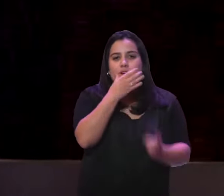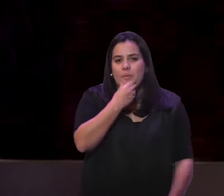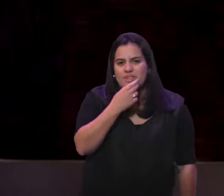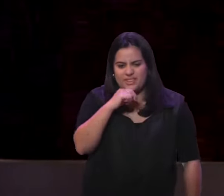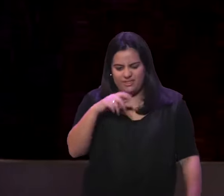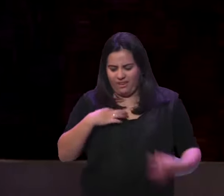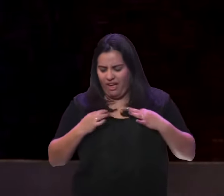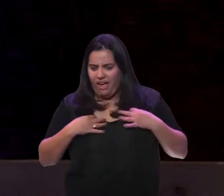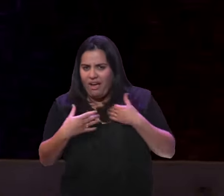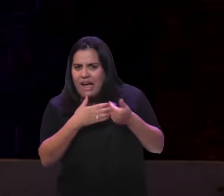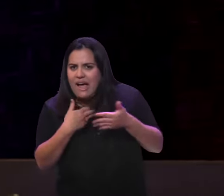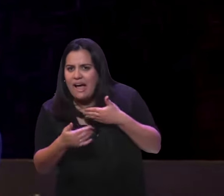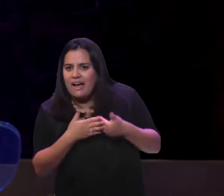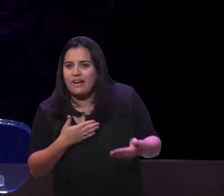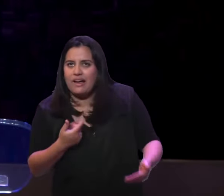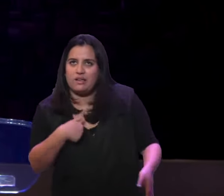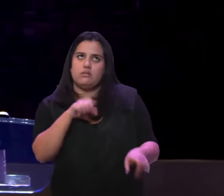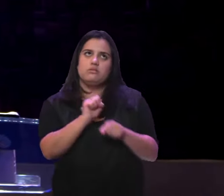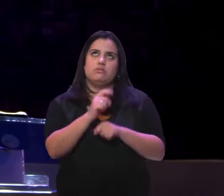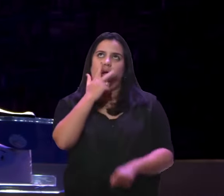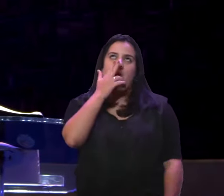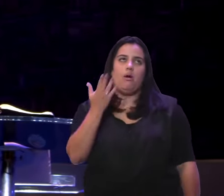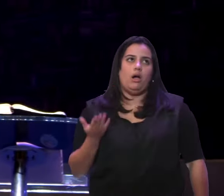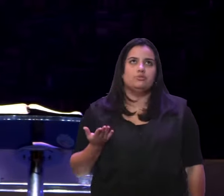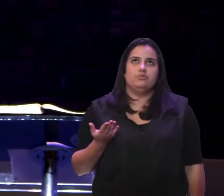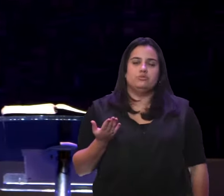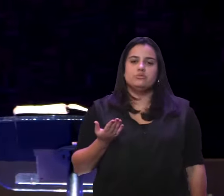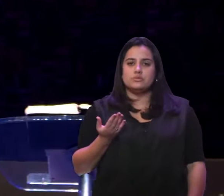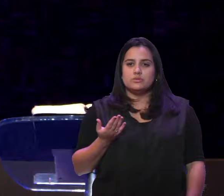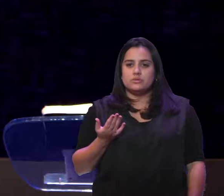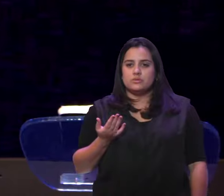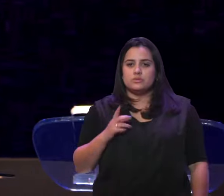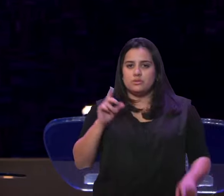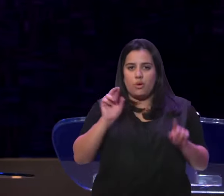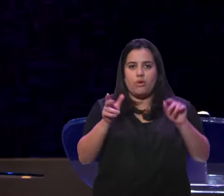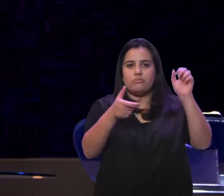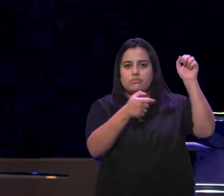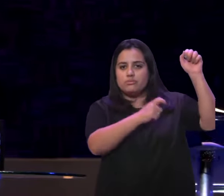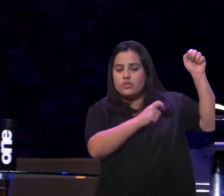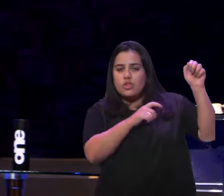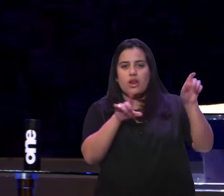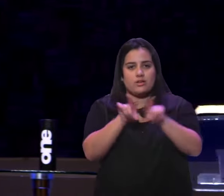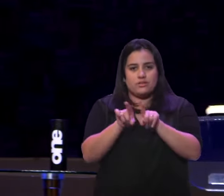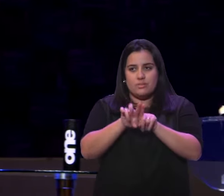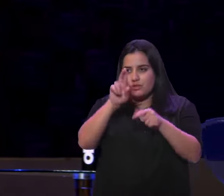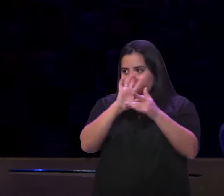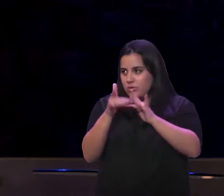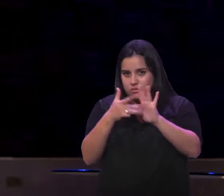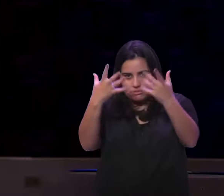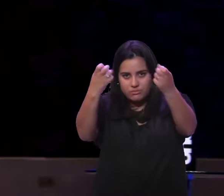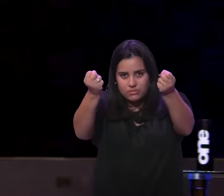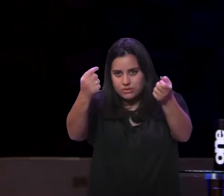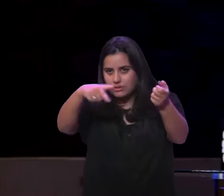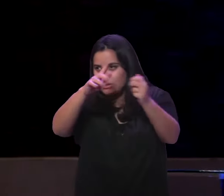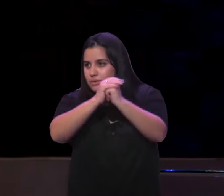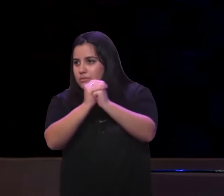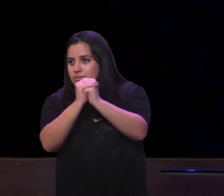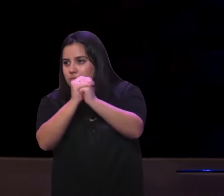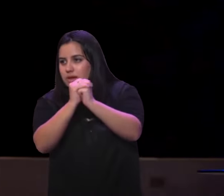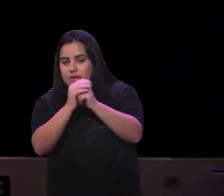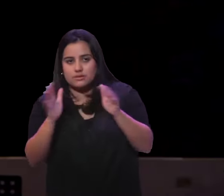jeito. Pelo menos eu espero, né? Pelo amor de Deus, passa um desodorante em nome de Jesus, amém? Quantos recebem essa palavra? Não levanta o braço, você